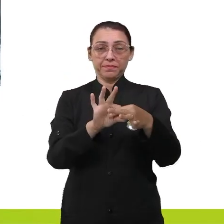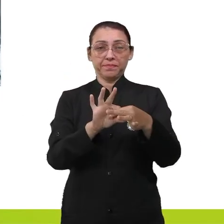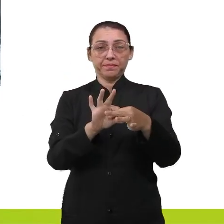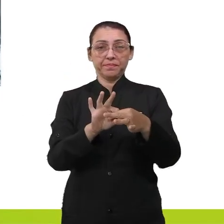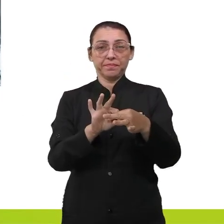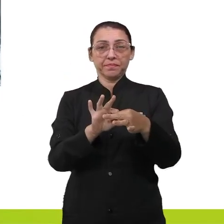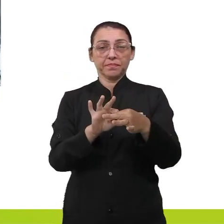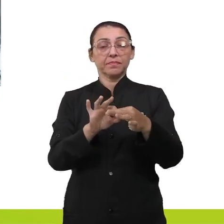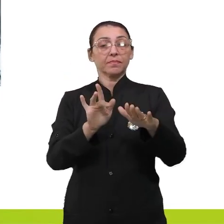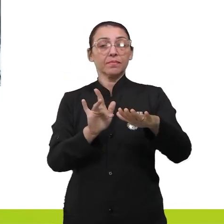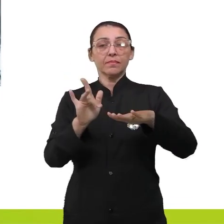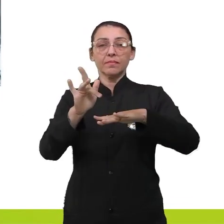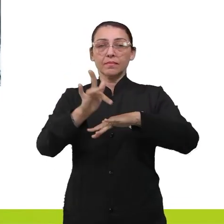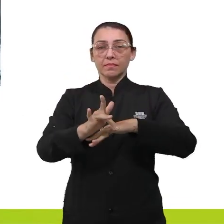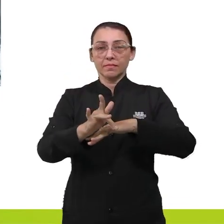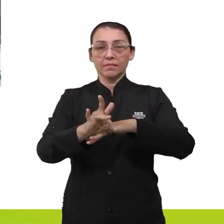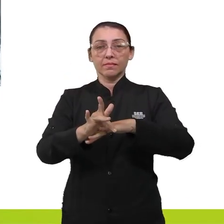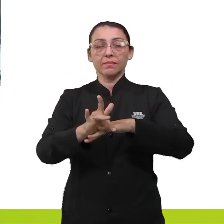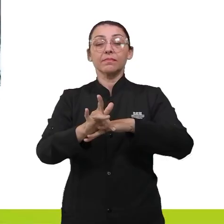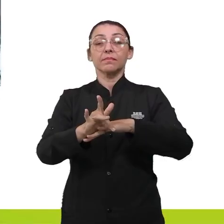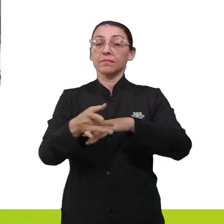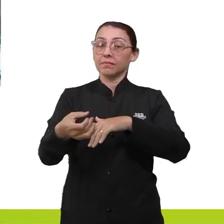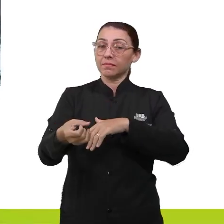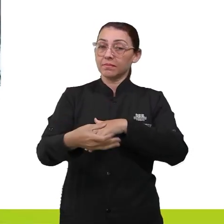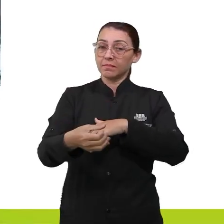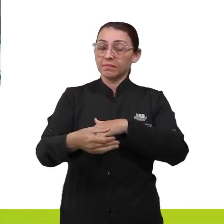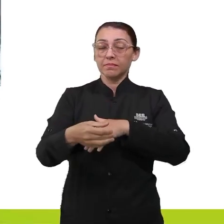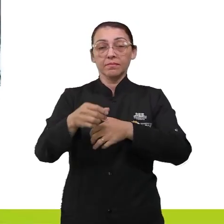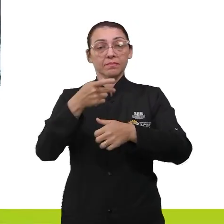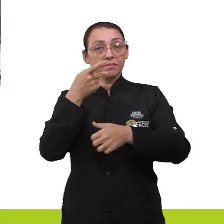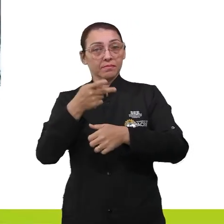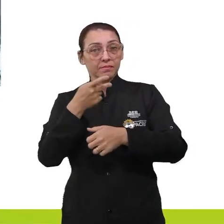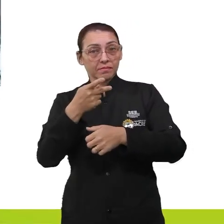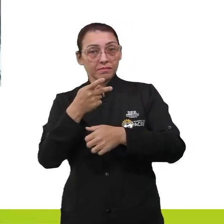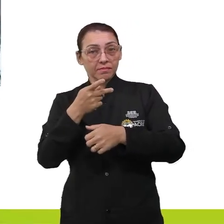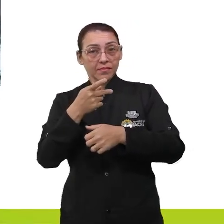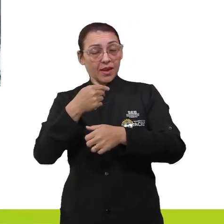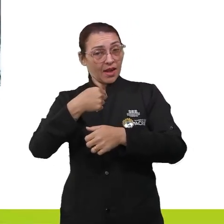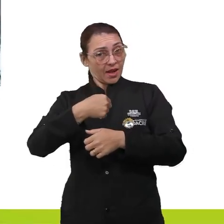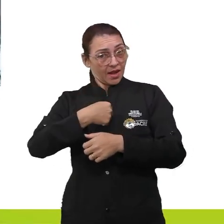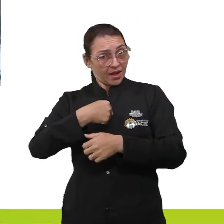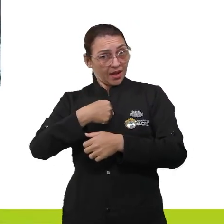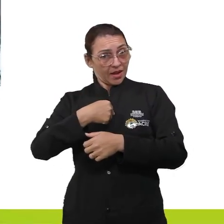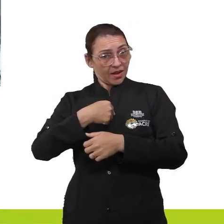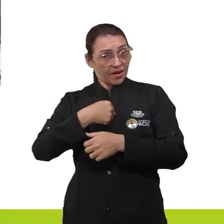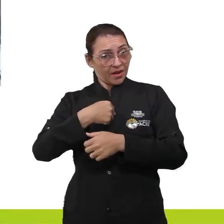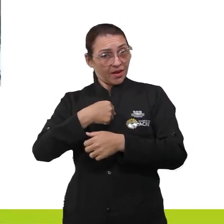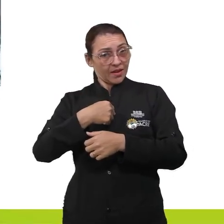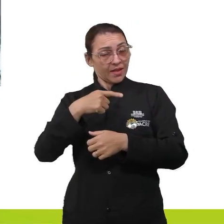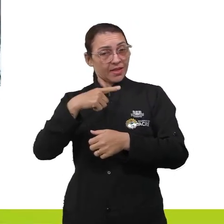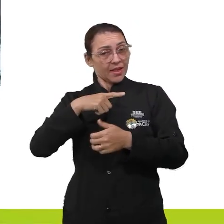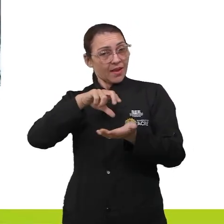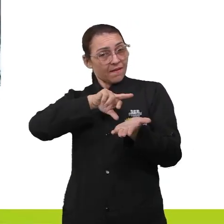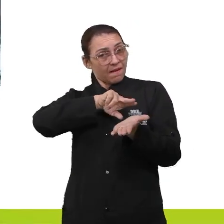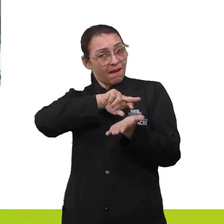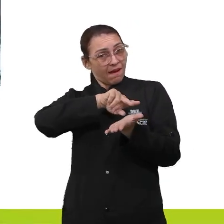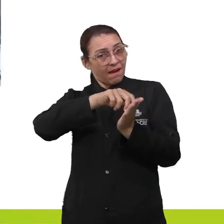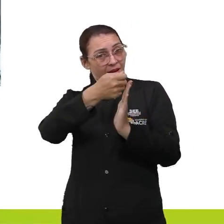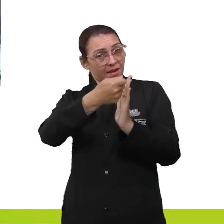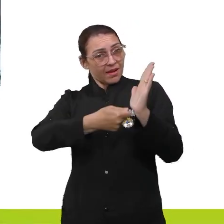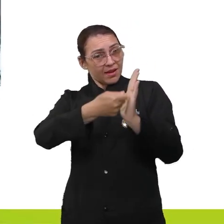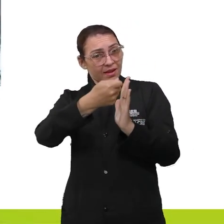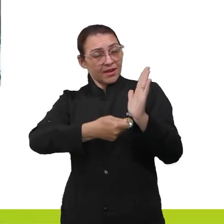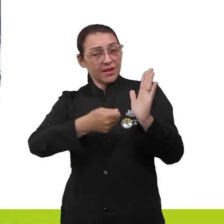às redes sociais, às atualidades, que fala, e aí tem várias, né? Redação,